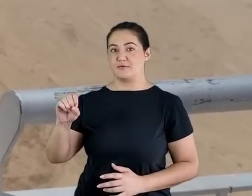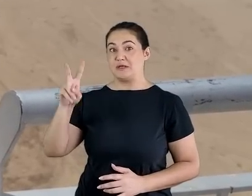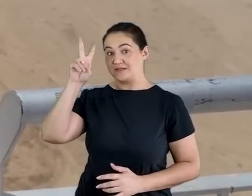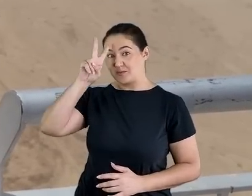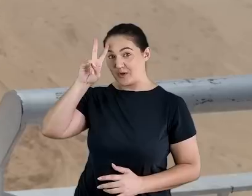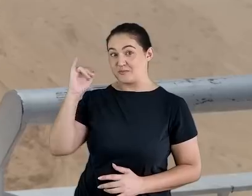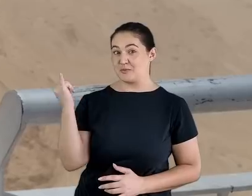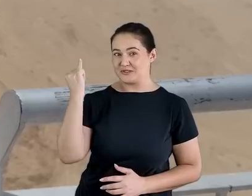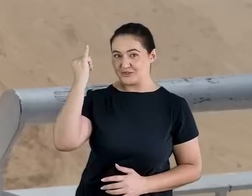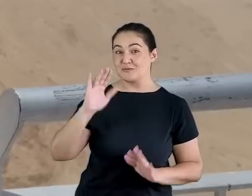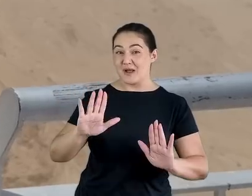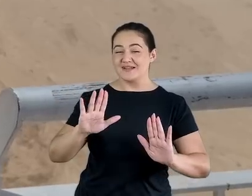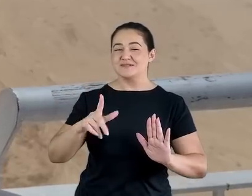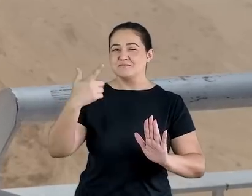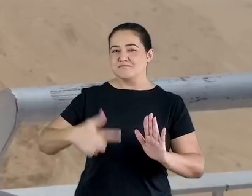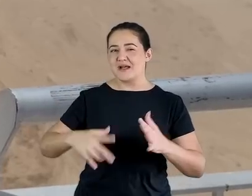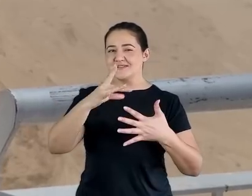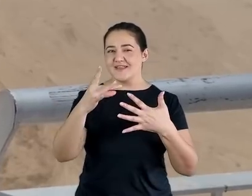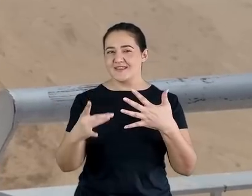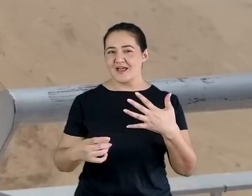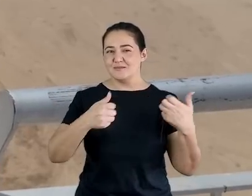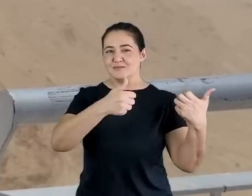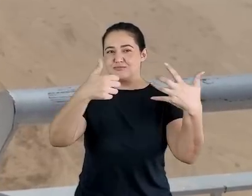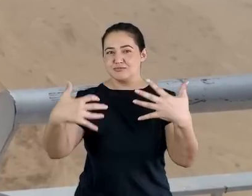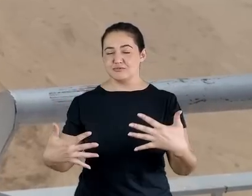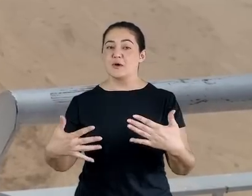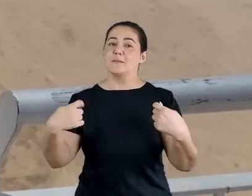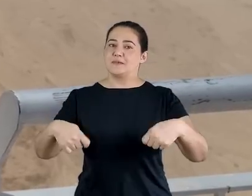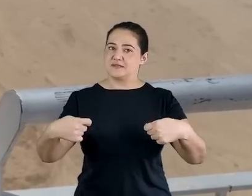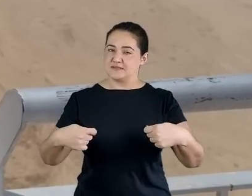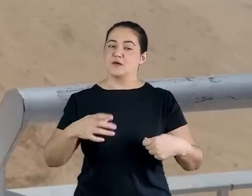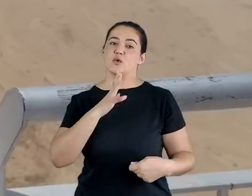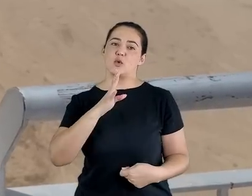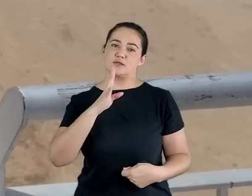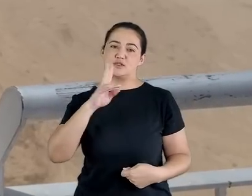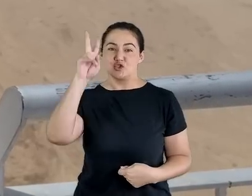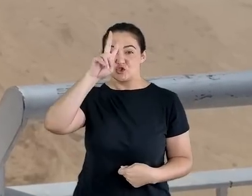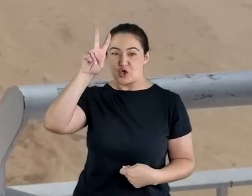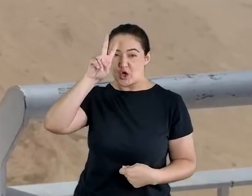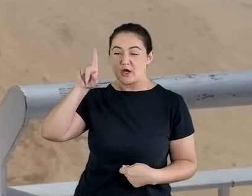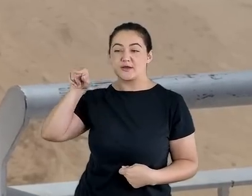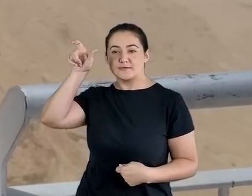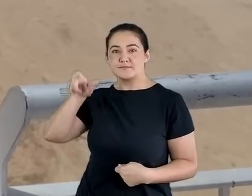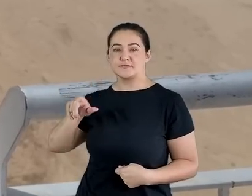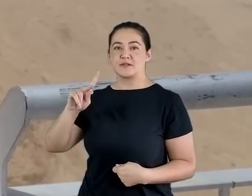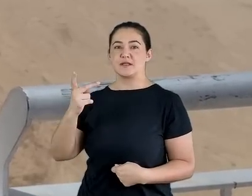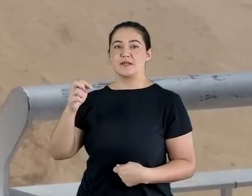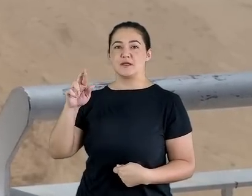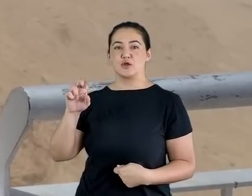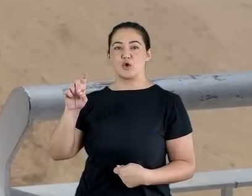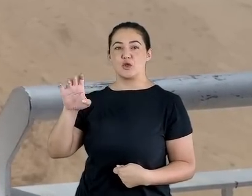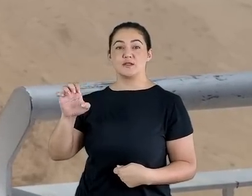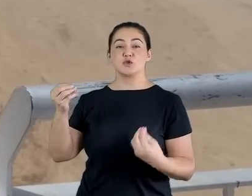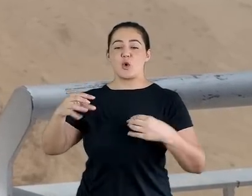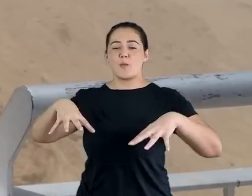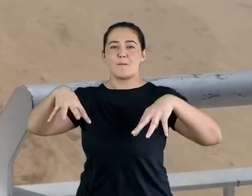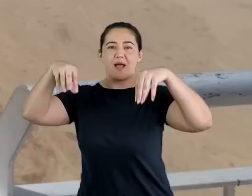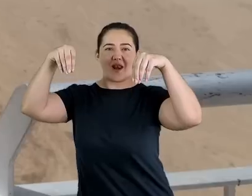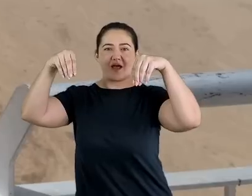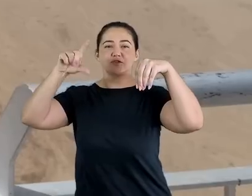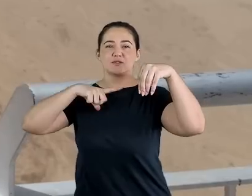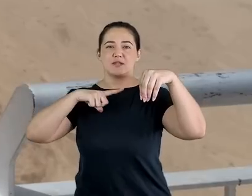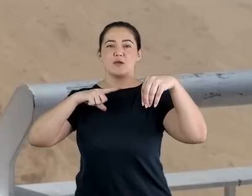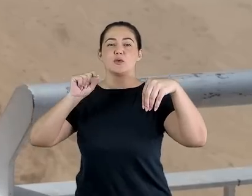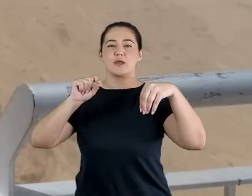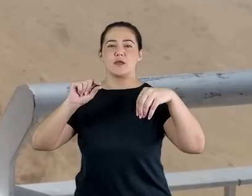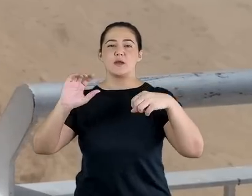que conhecer um pouco mais do luxo de Herodes e como esse palácio acabou se tornando um reduto de rebeldes. Mas então não sai daí